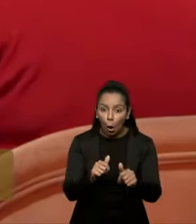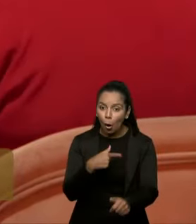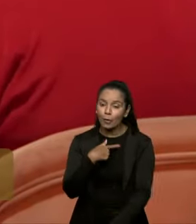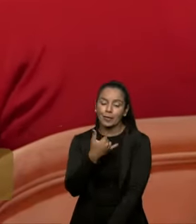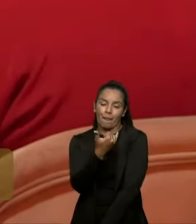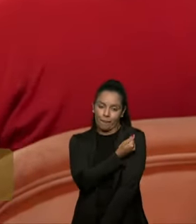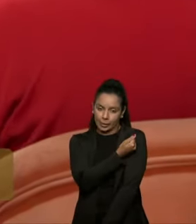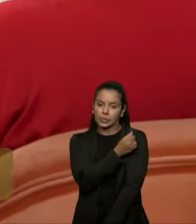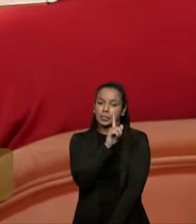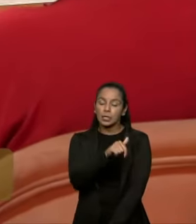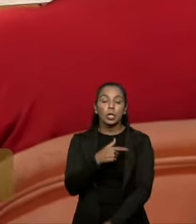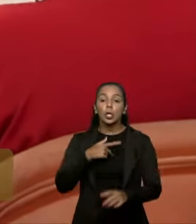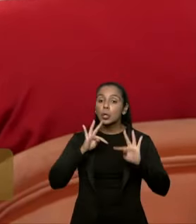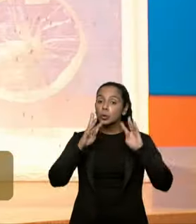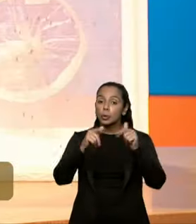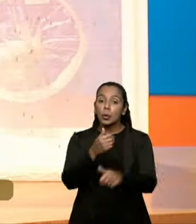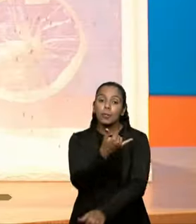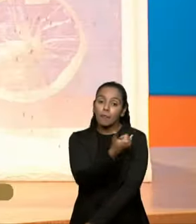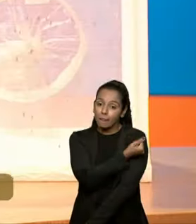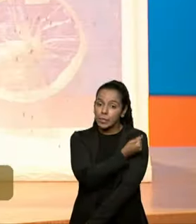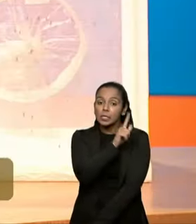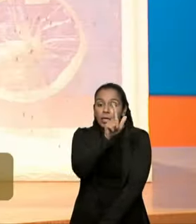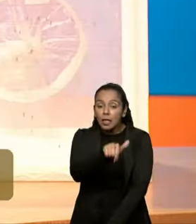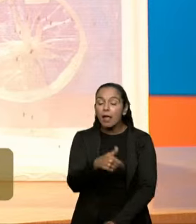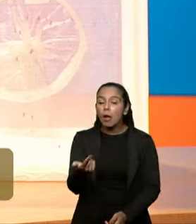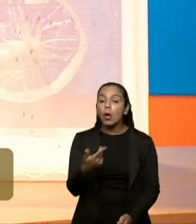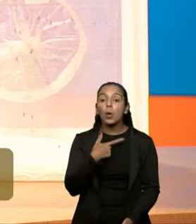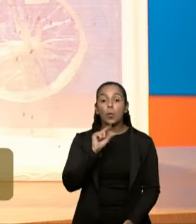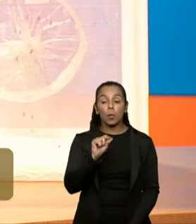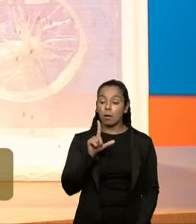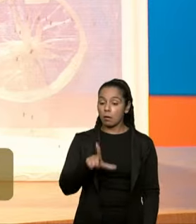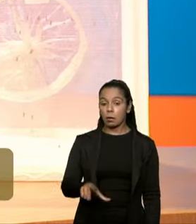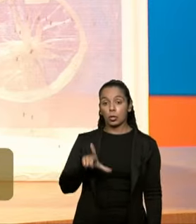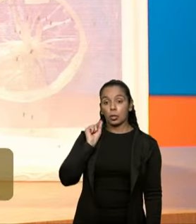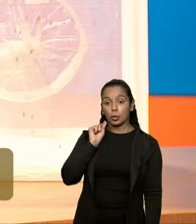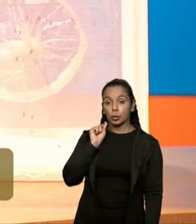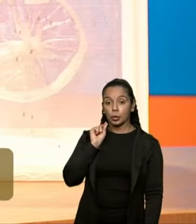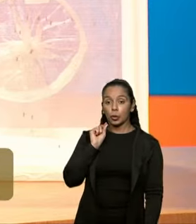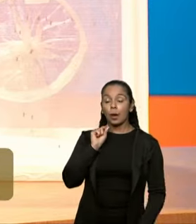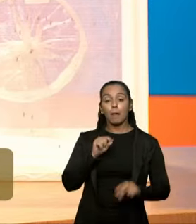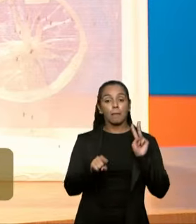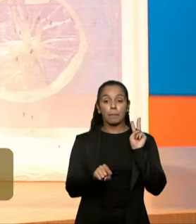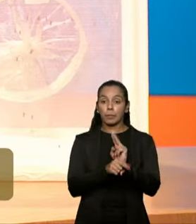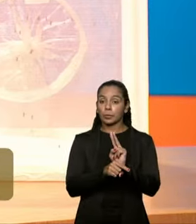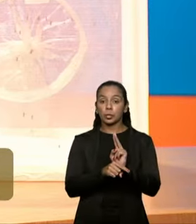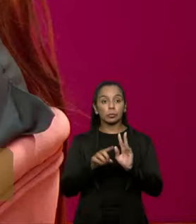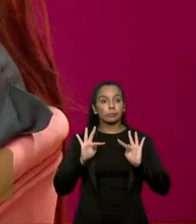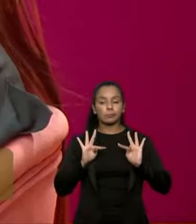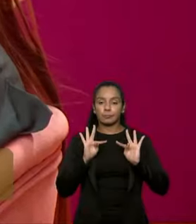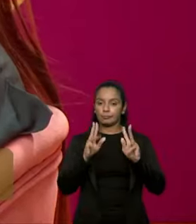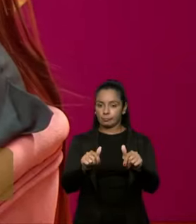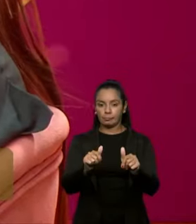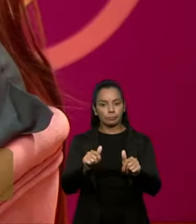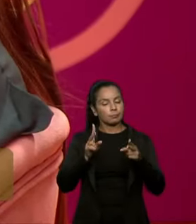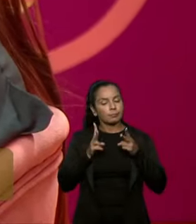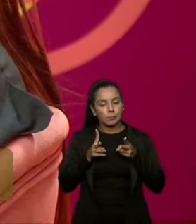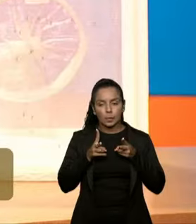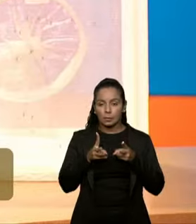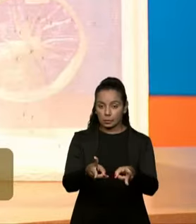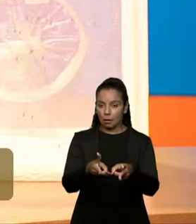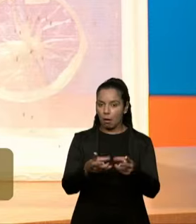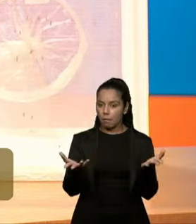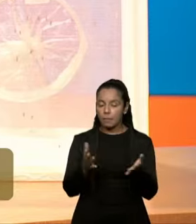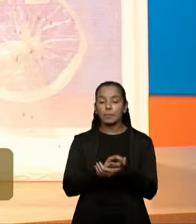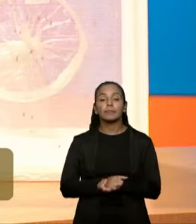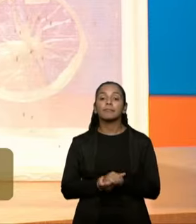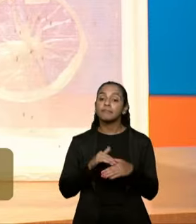ela é... Pois é, toda vacina é uma escolha pela proteção coletiva. Claro. Sempre. Exatamente. Sempre.